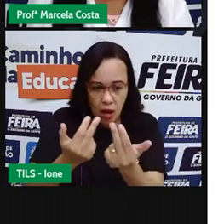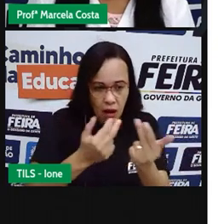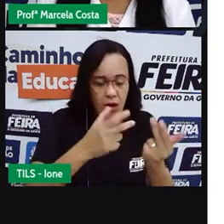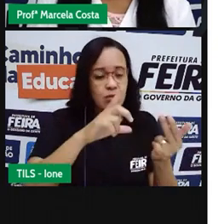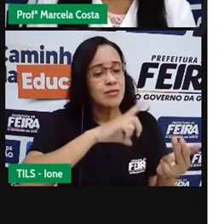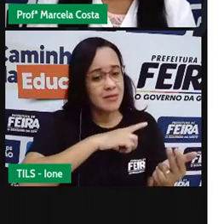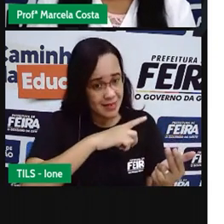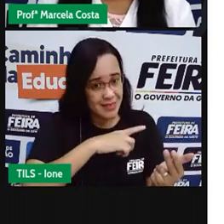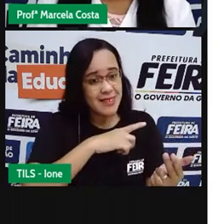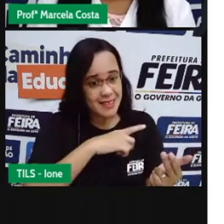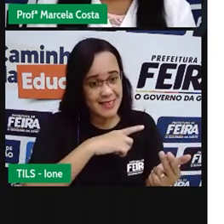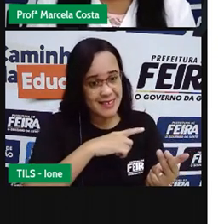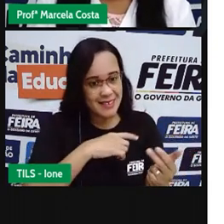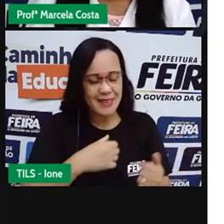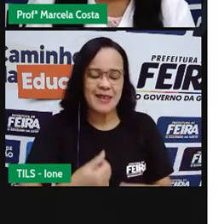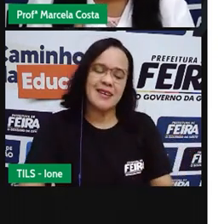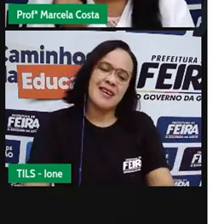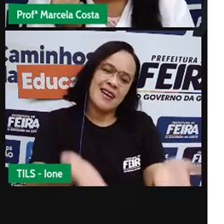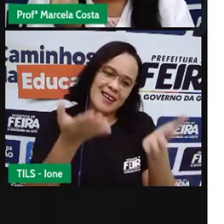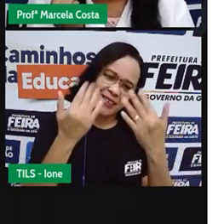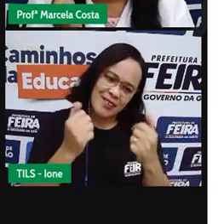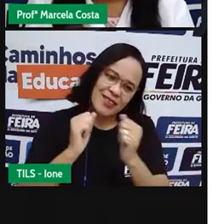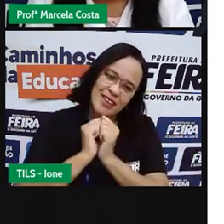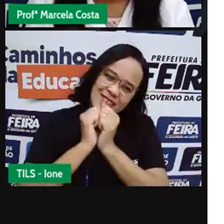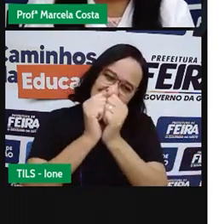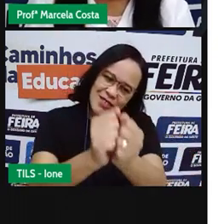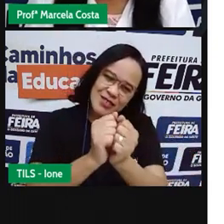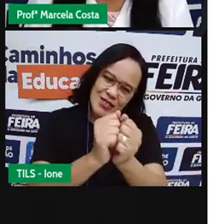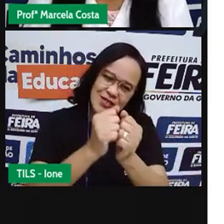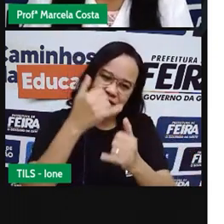Agora eu quero te convidar a jogar. Vamos brincar?